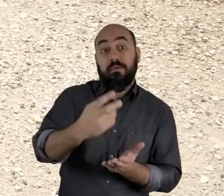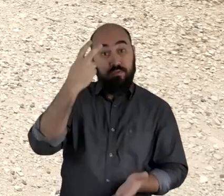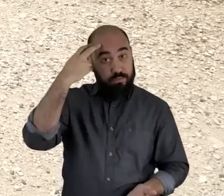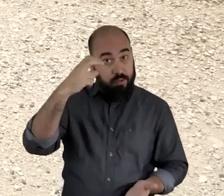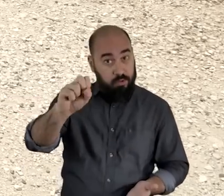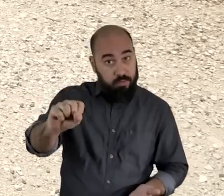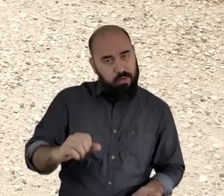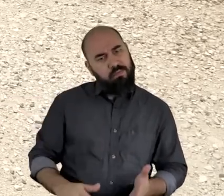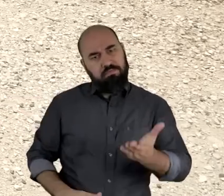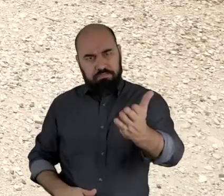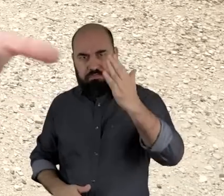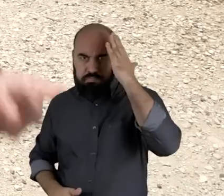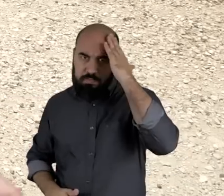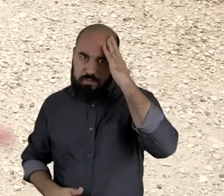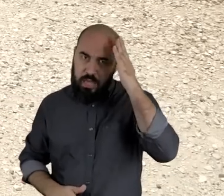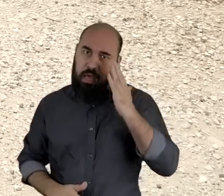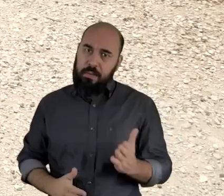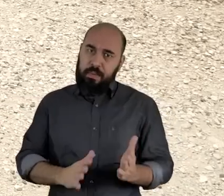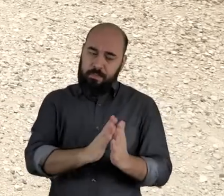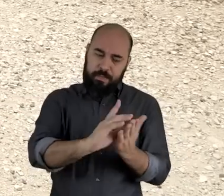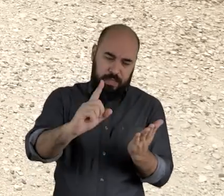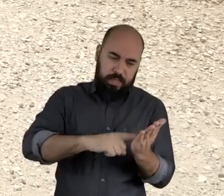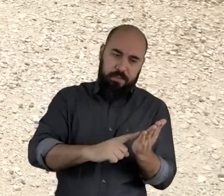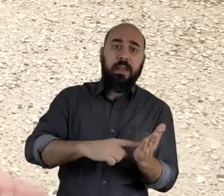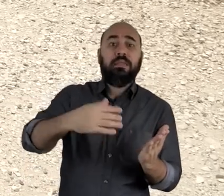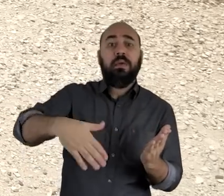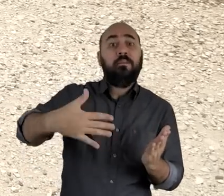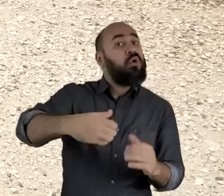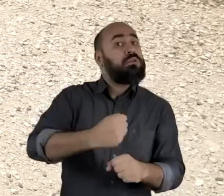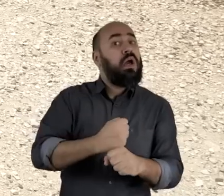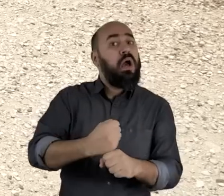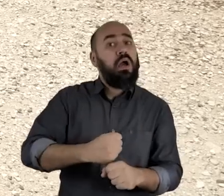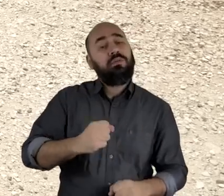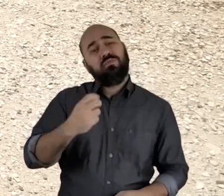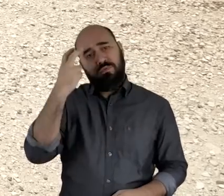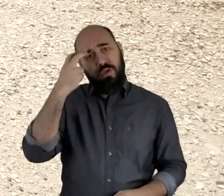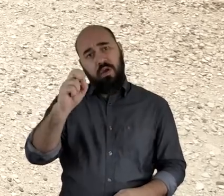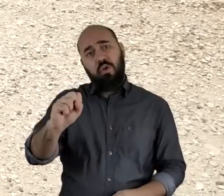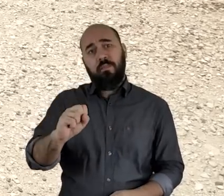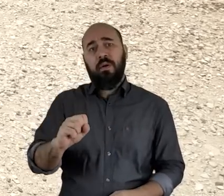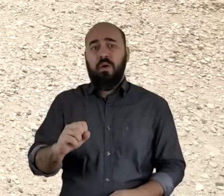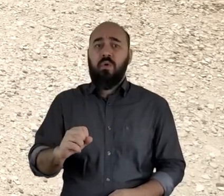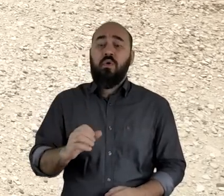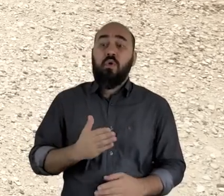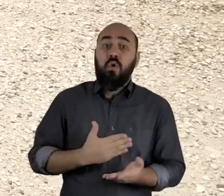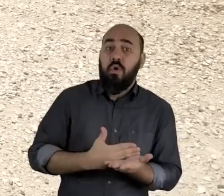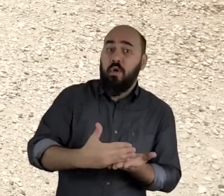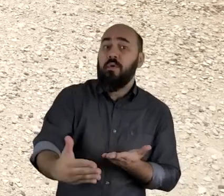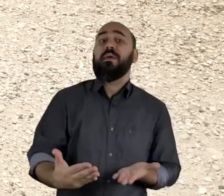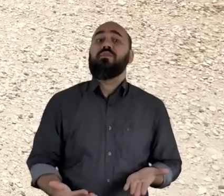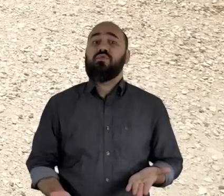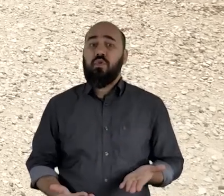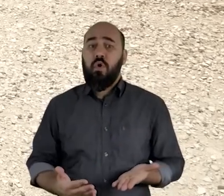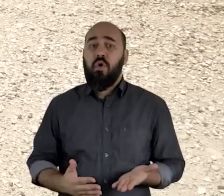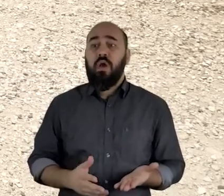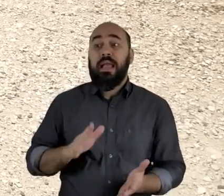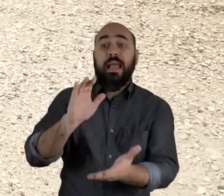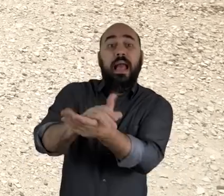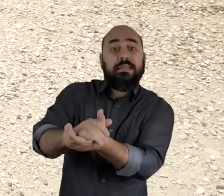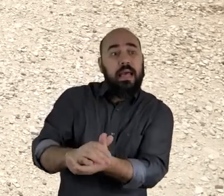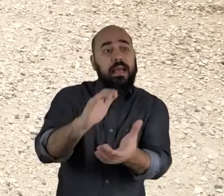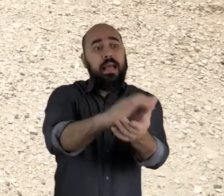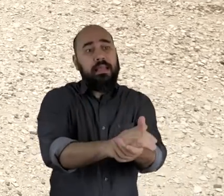pela história bíblica que o próprio rei, posteriormente, também se envolveu com a idolatria por causa das muitas mulheres pagãs que ele